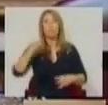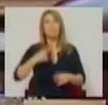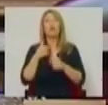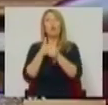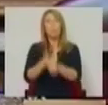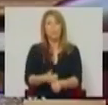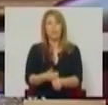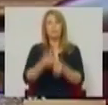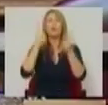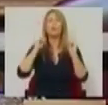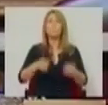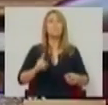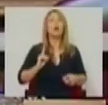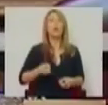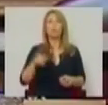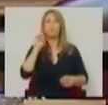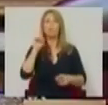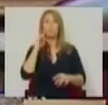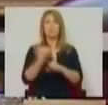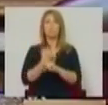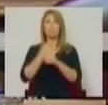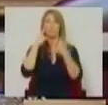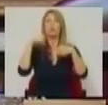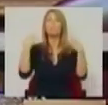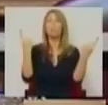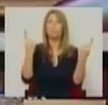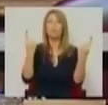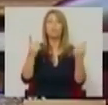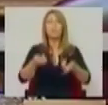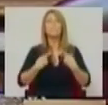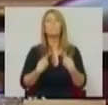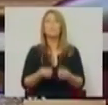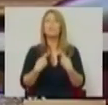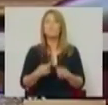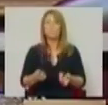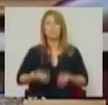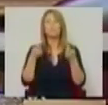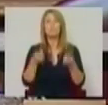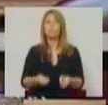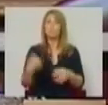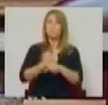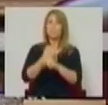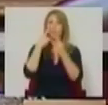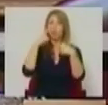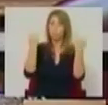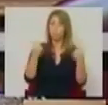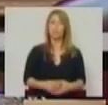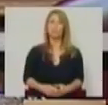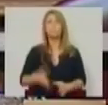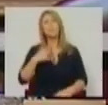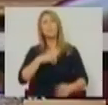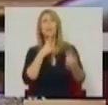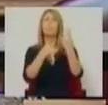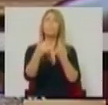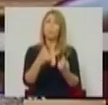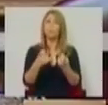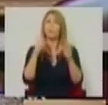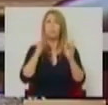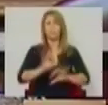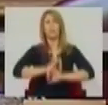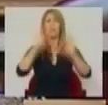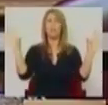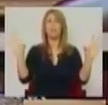a começar por valorização de serviços públicos e de despesa e de investimento em serviços públicos. E queria perguntar-lhe, com toda a